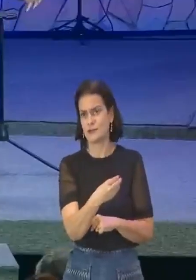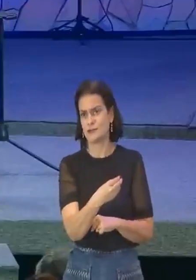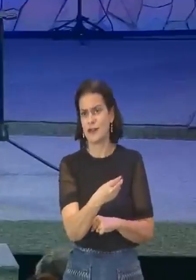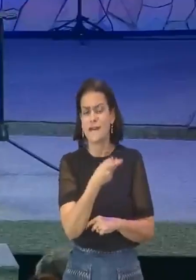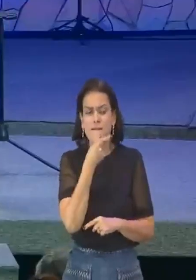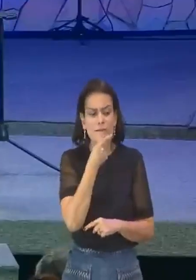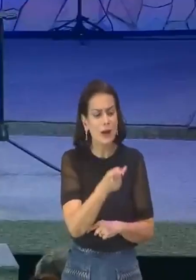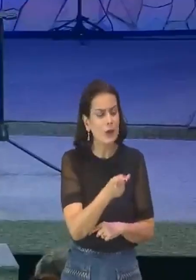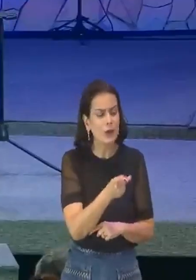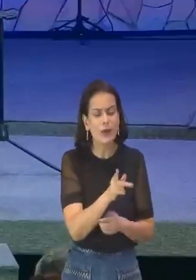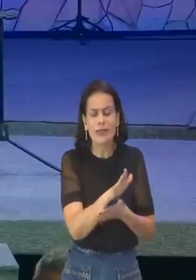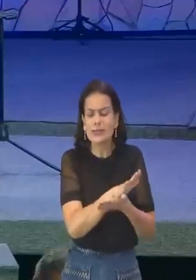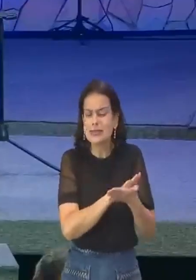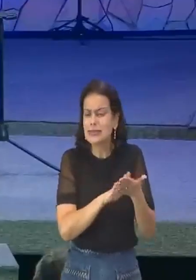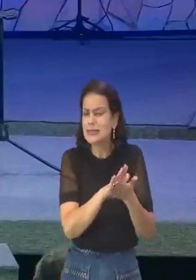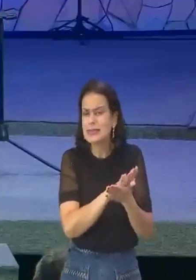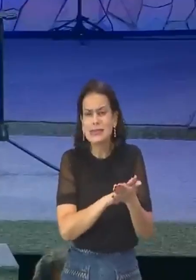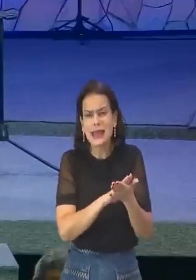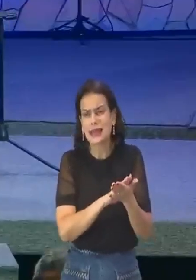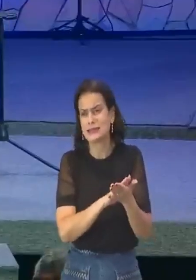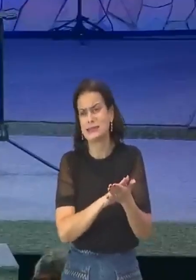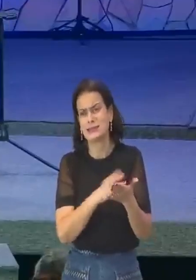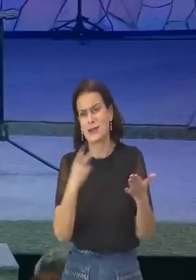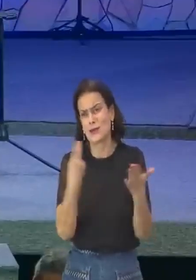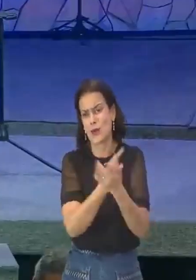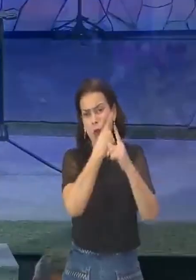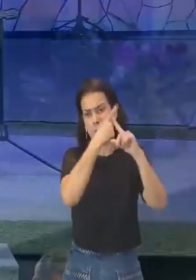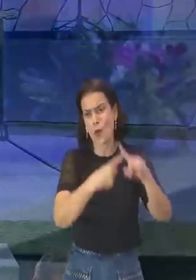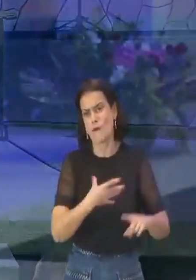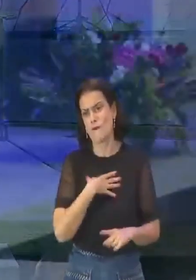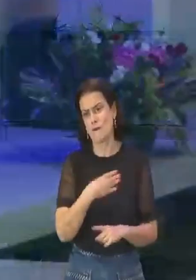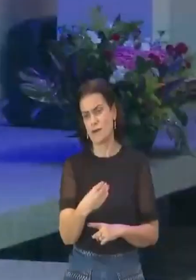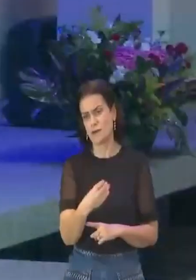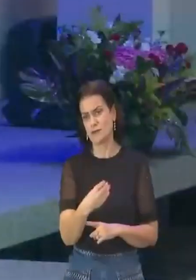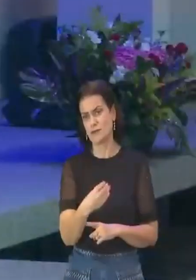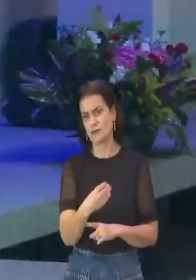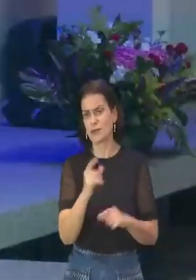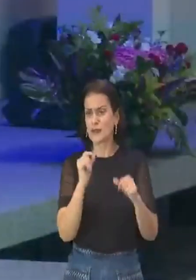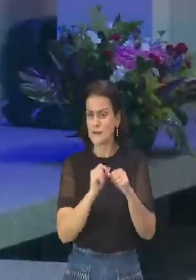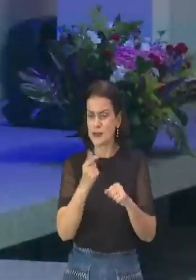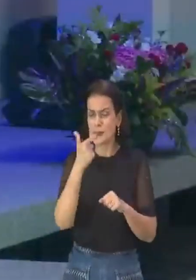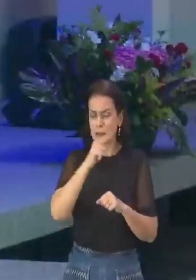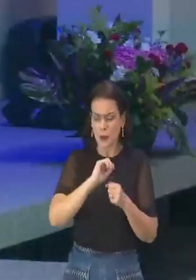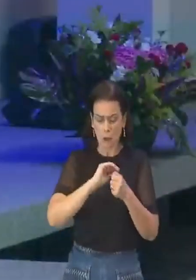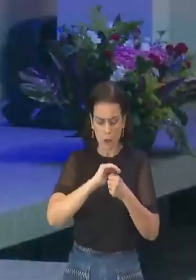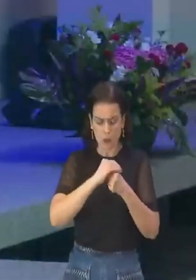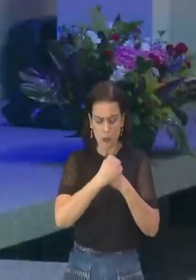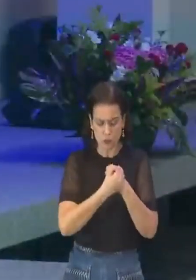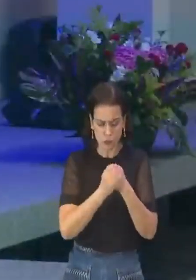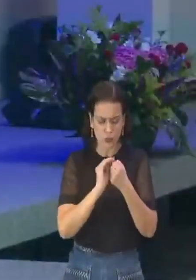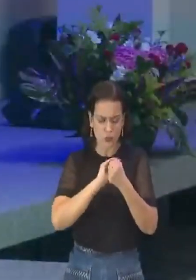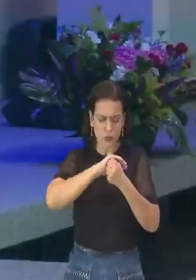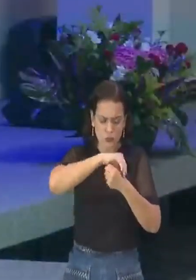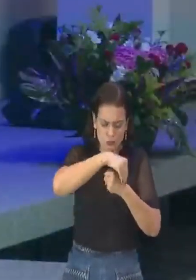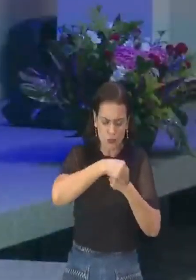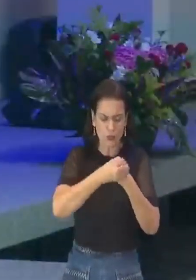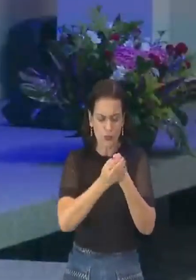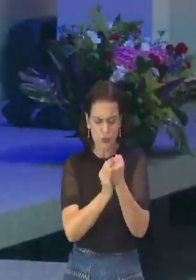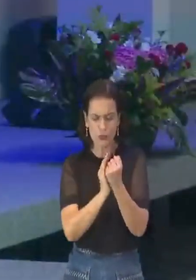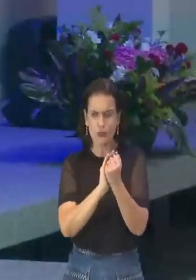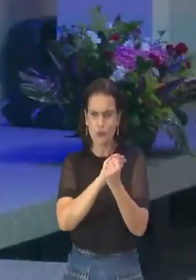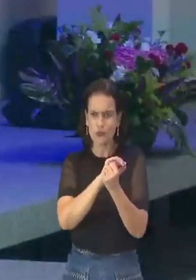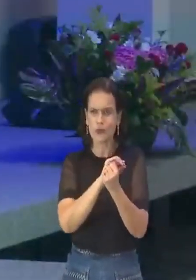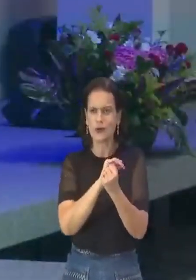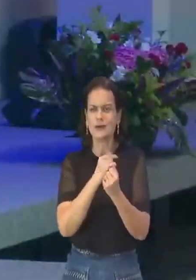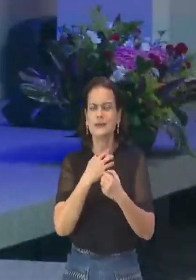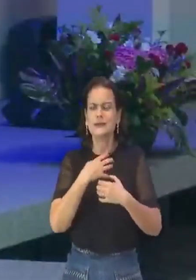dizer que nada vai atingir o seu filho, de fazer mais uma camada, de ter a